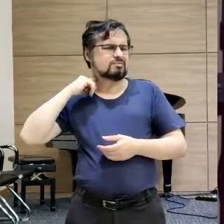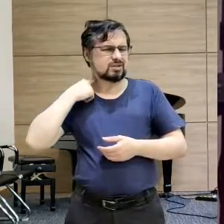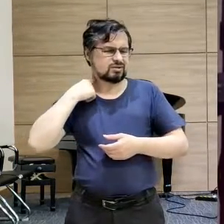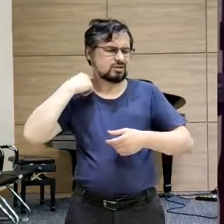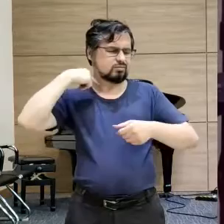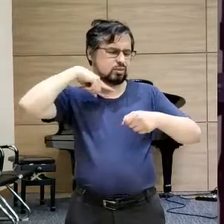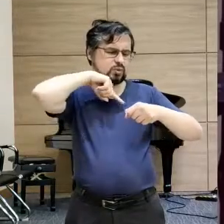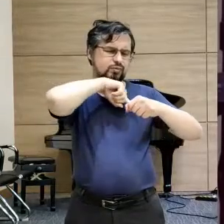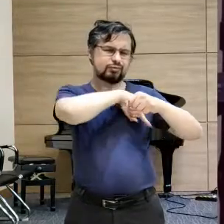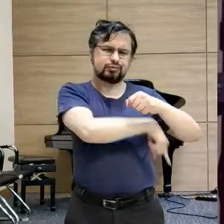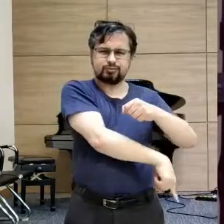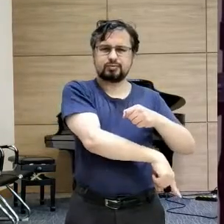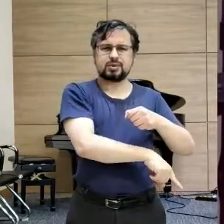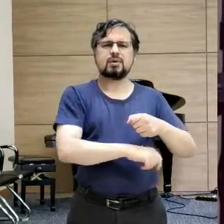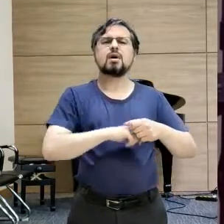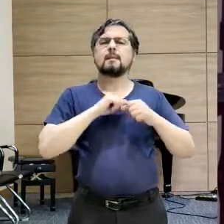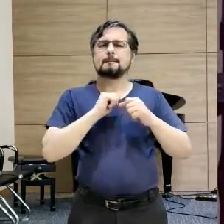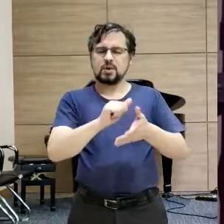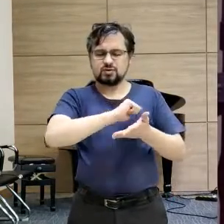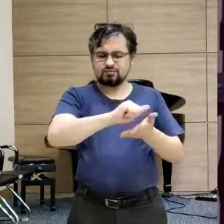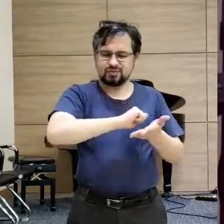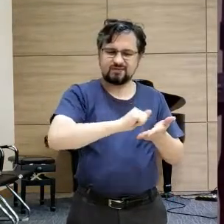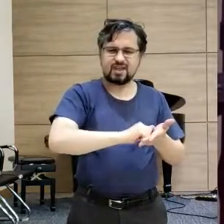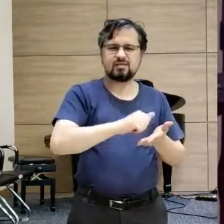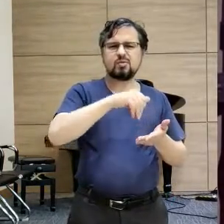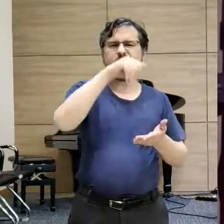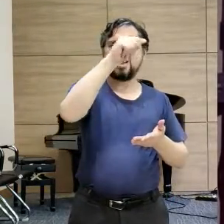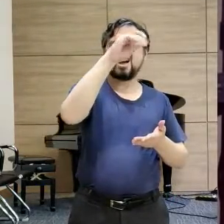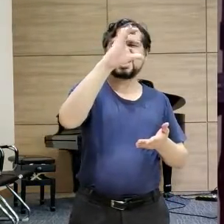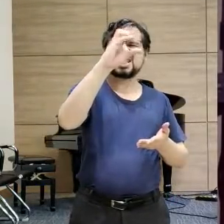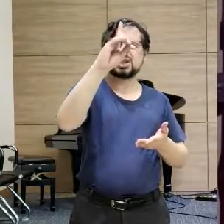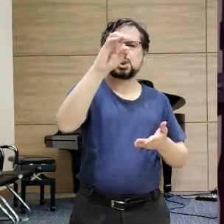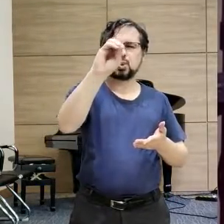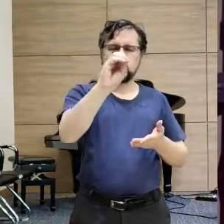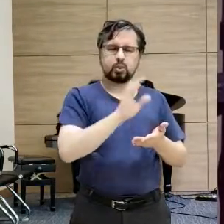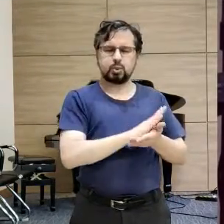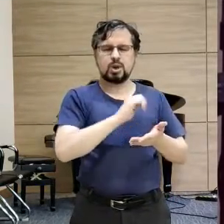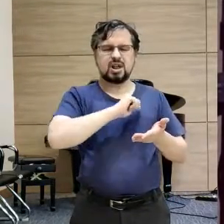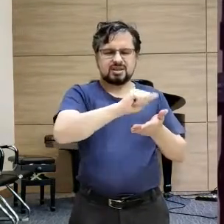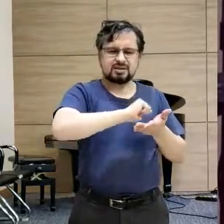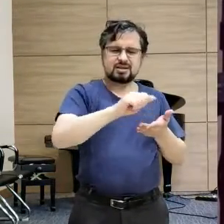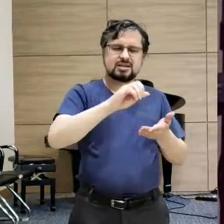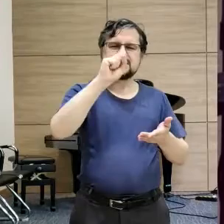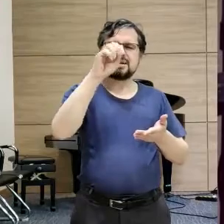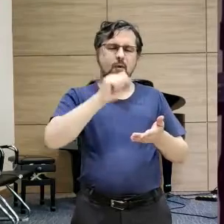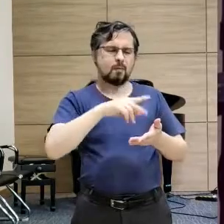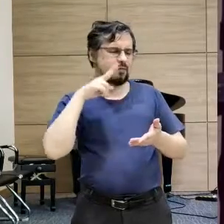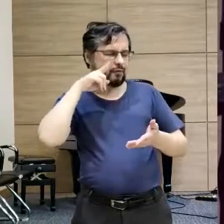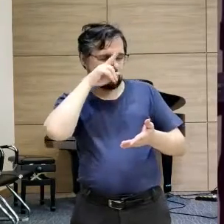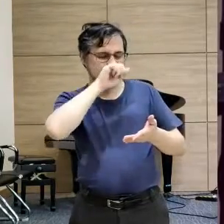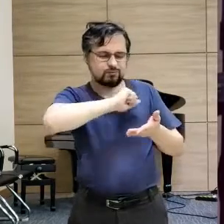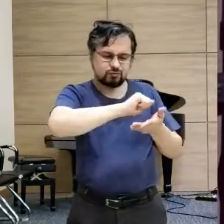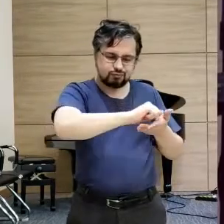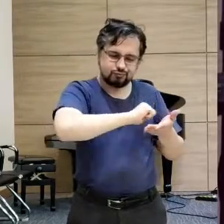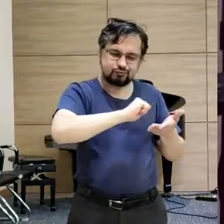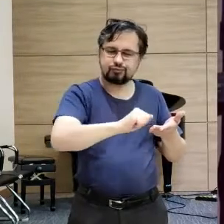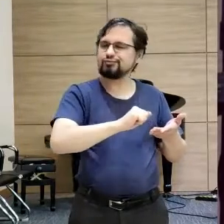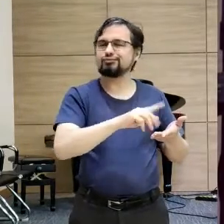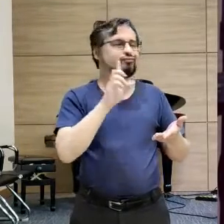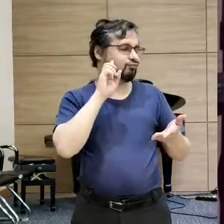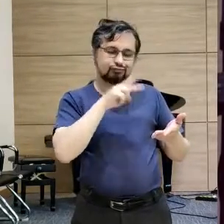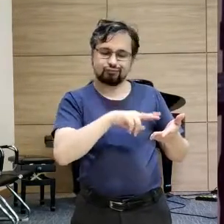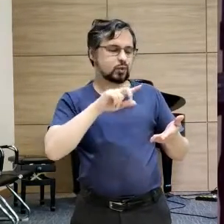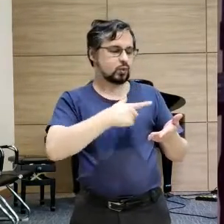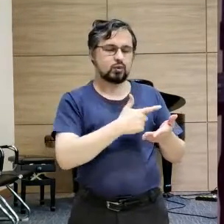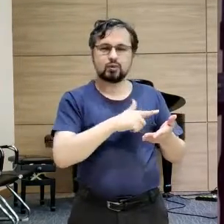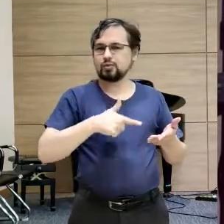soda. Você pode lavar com sabão da maior eficácia. Não vai sair. Agora, a graça de Deus